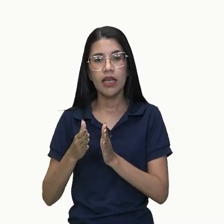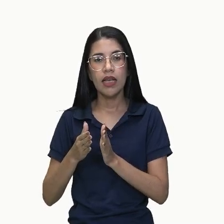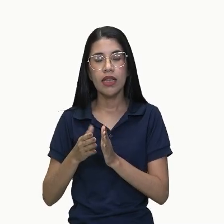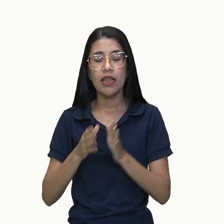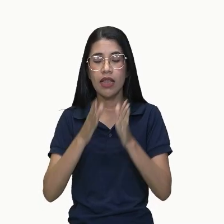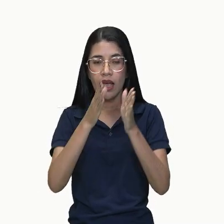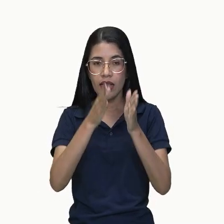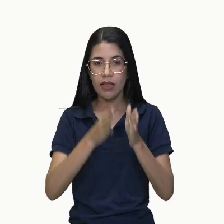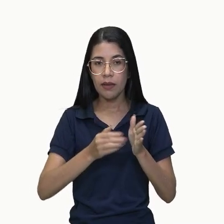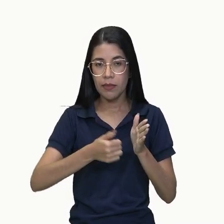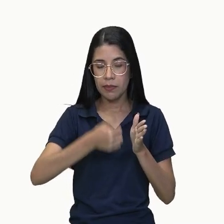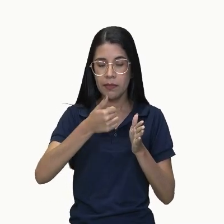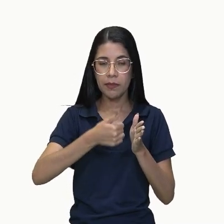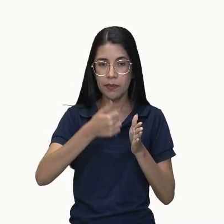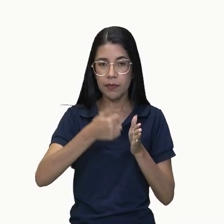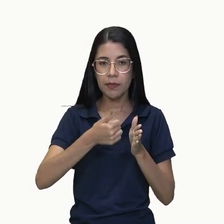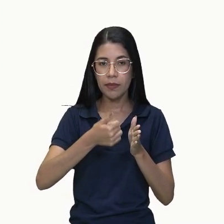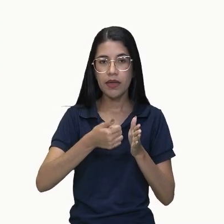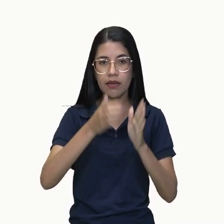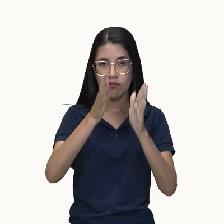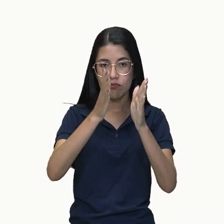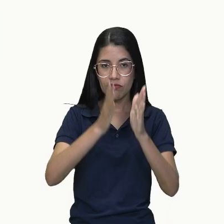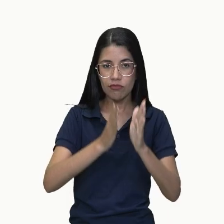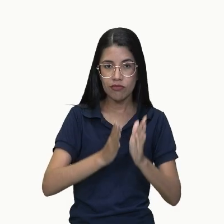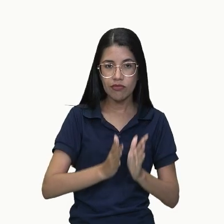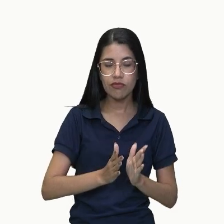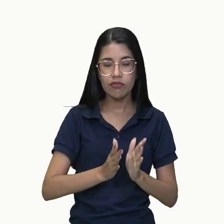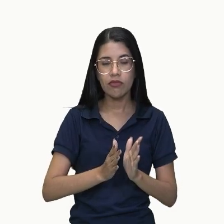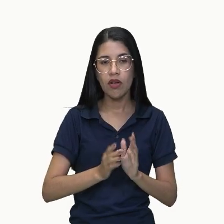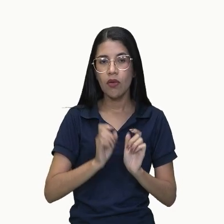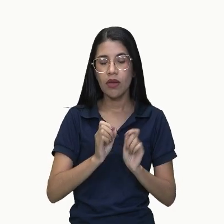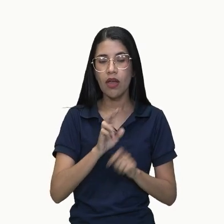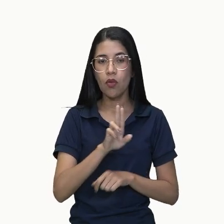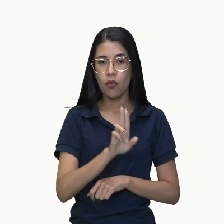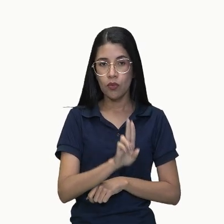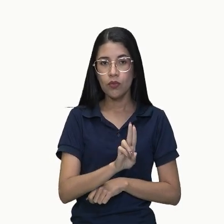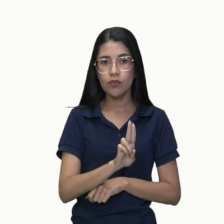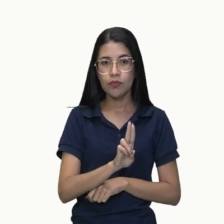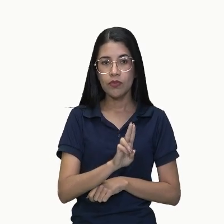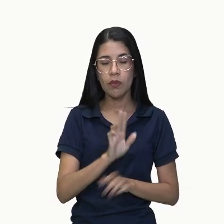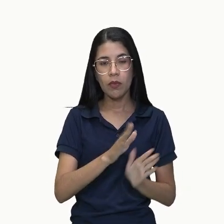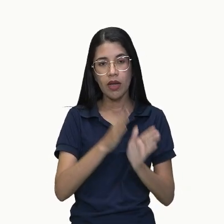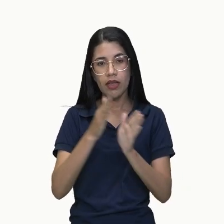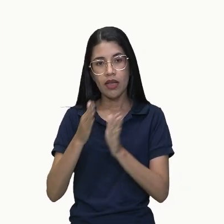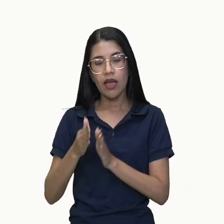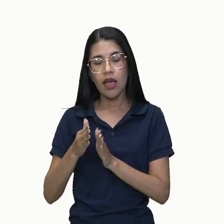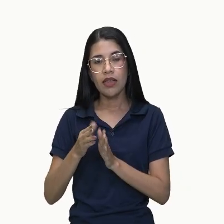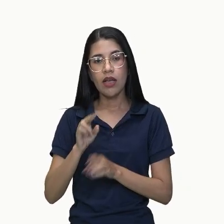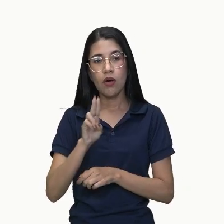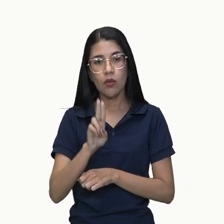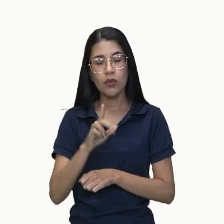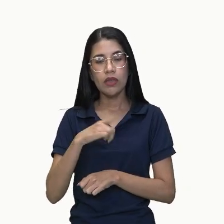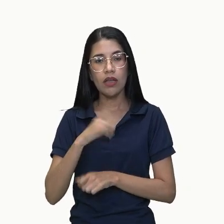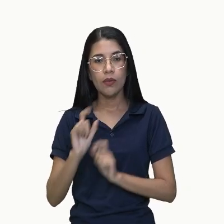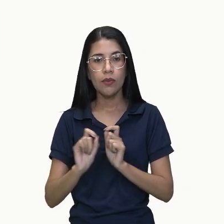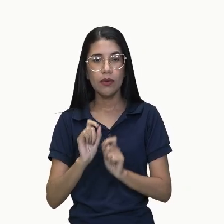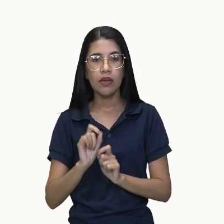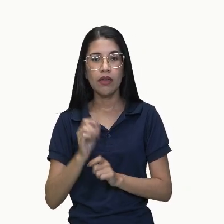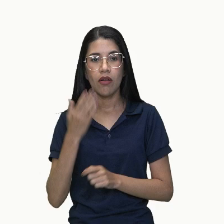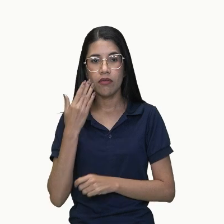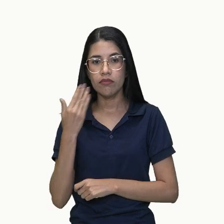primeira base, né? Então, olha aqui, ó. Na primeira base, o U. Aí na segunda base U, nós temos esses